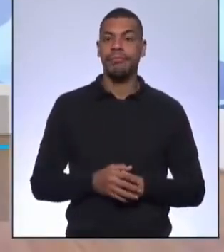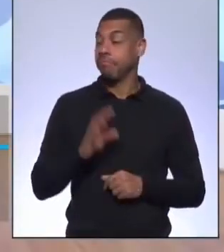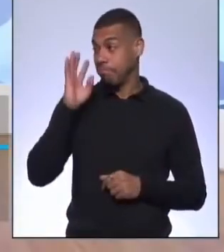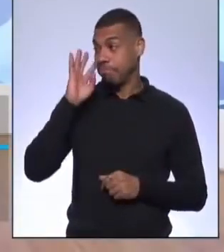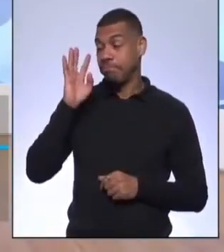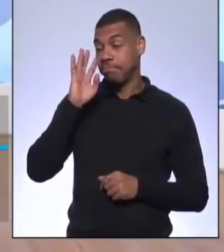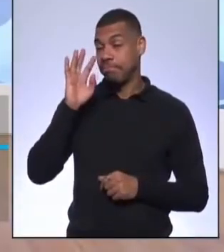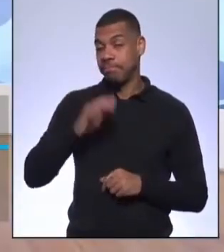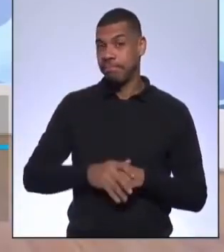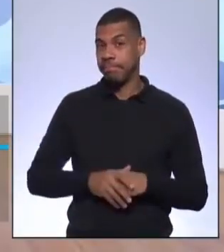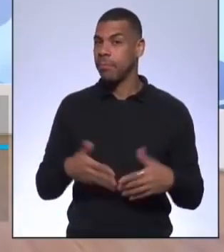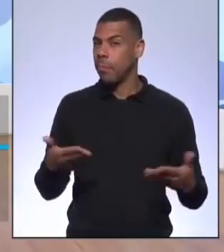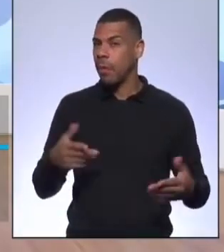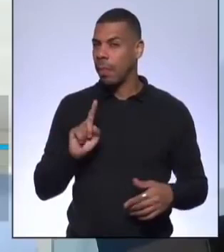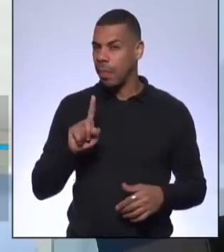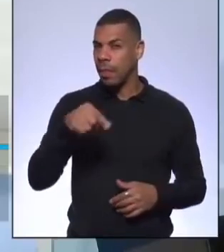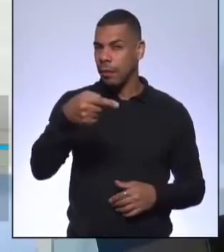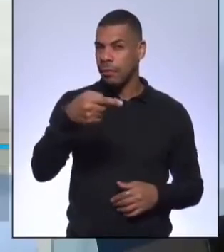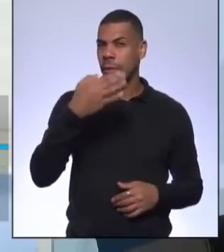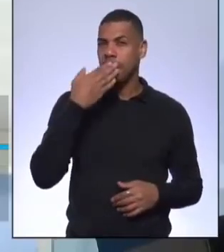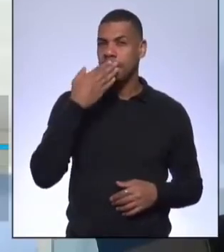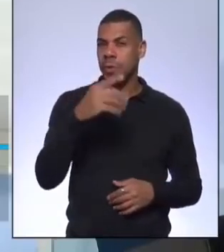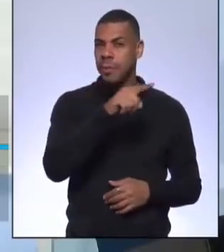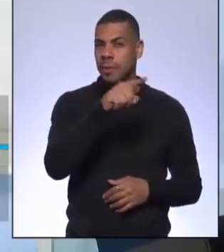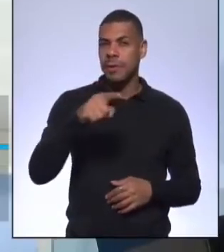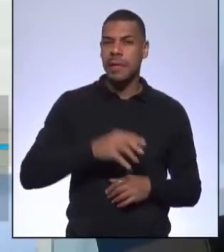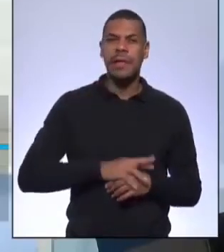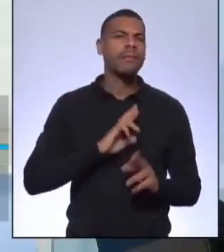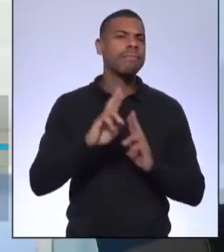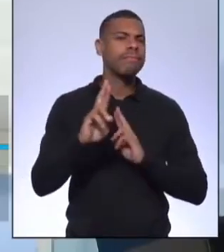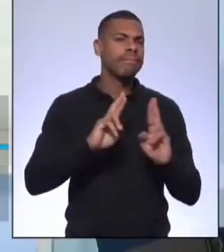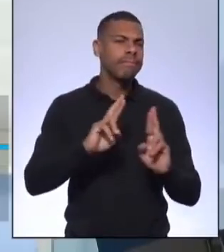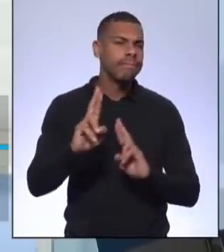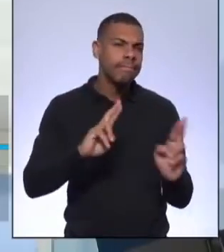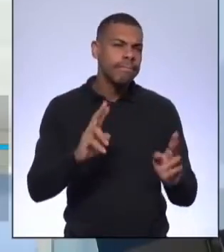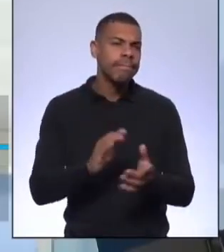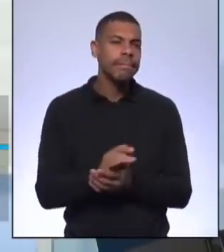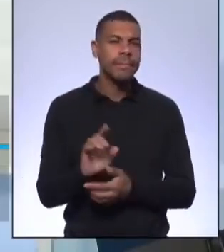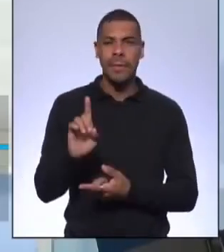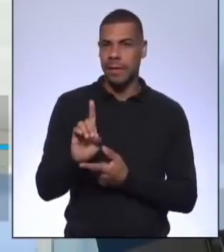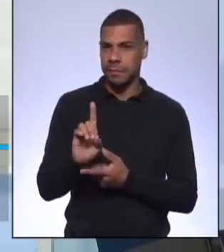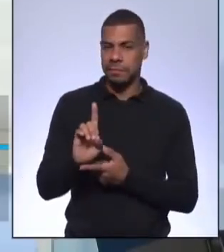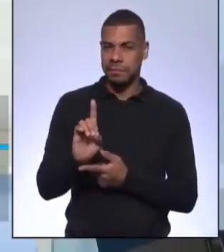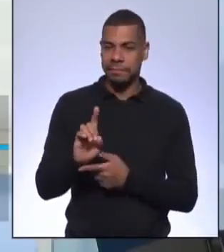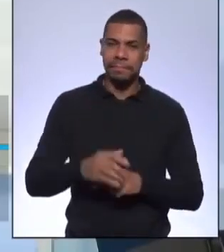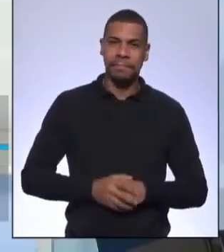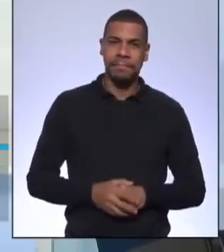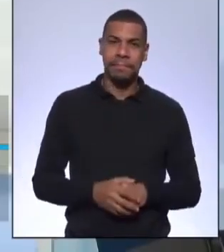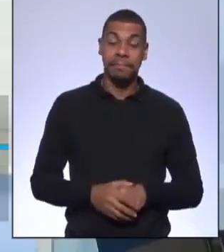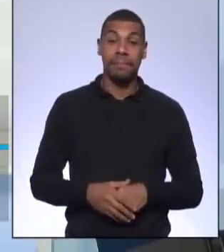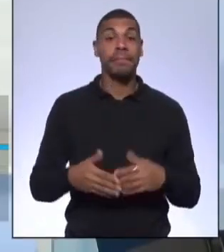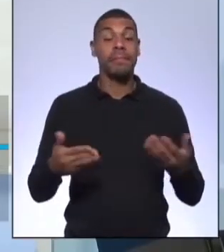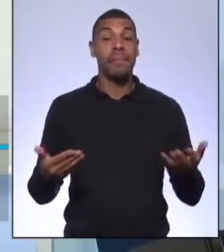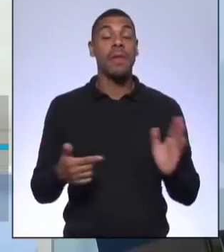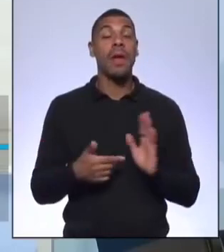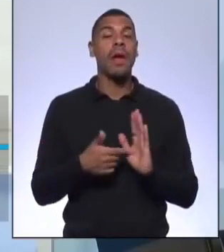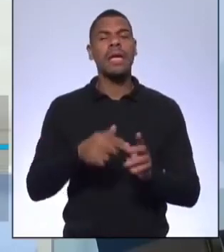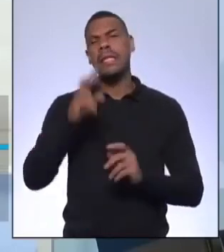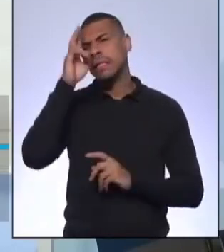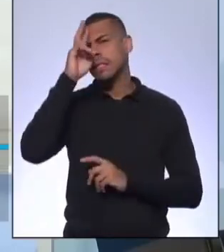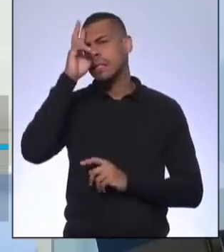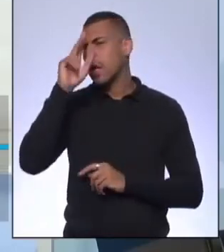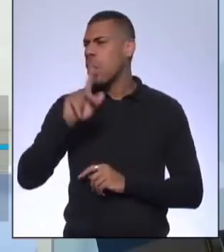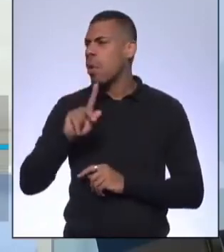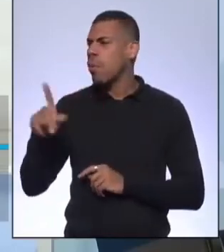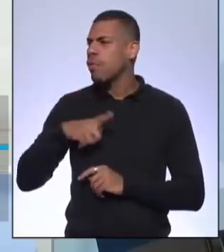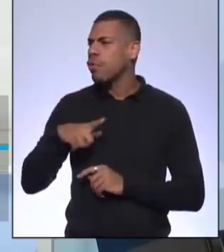gente já vai, tá, na sequência, pedir para vocês resolverem a questão D, tudo bem? Mas eu lembro, Jonas, que eu tinha um professor